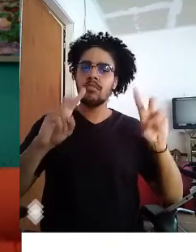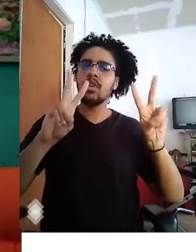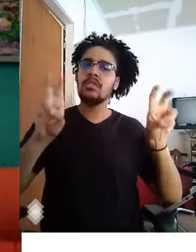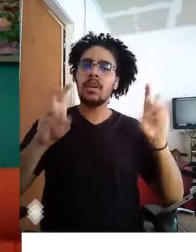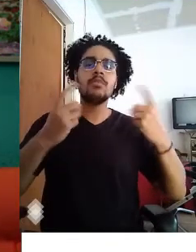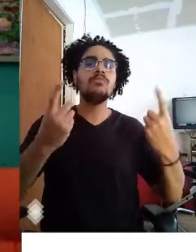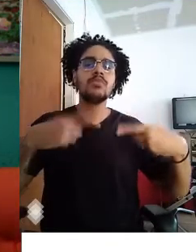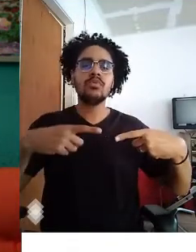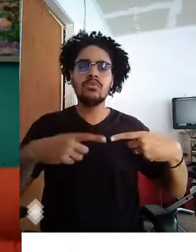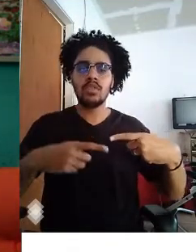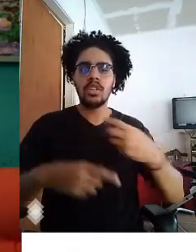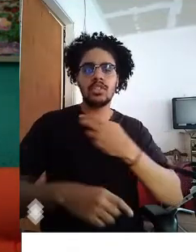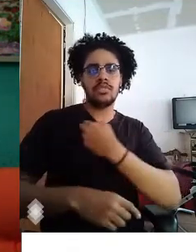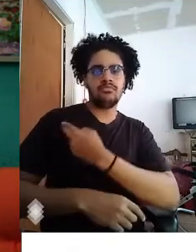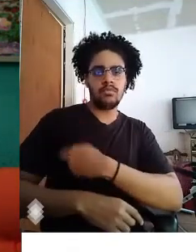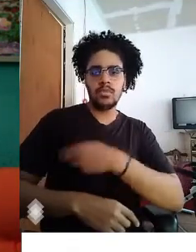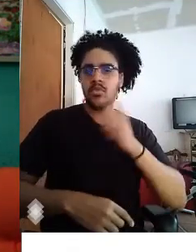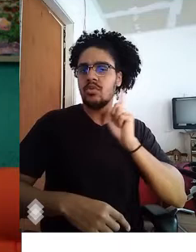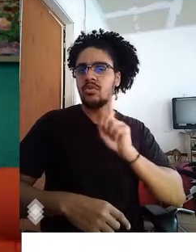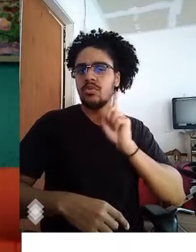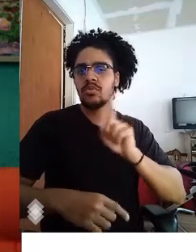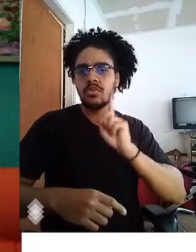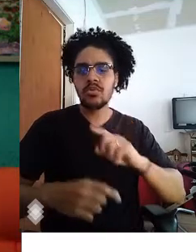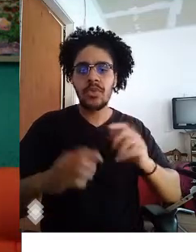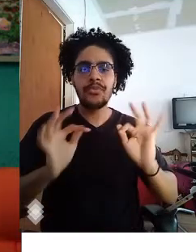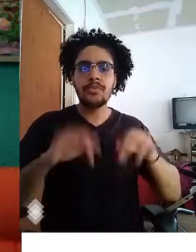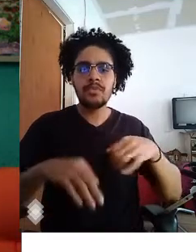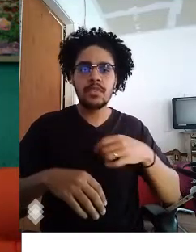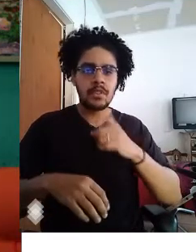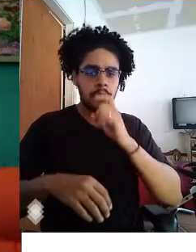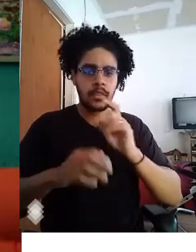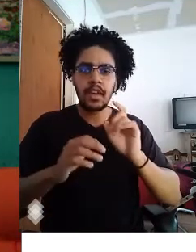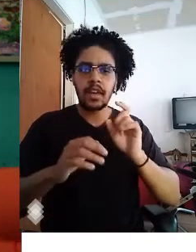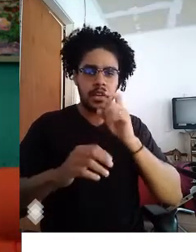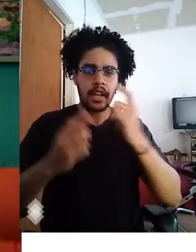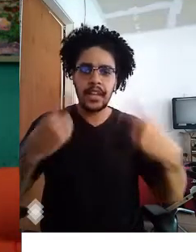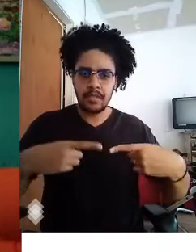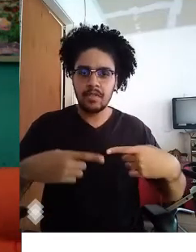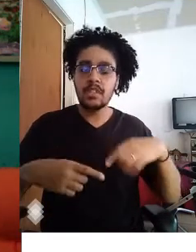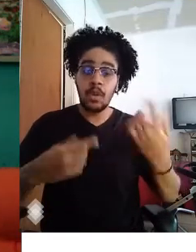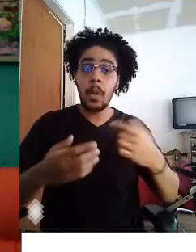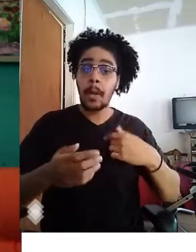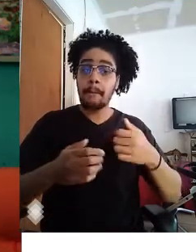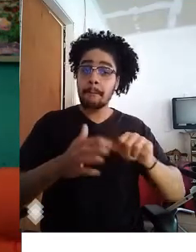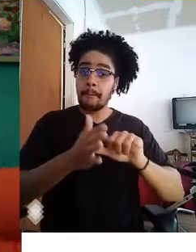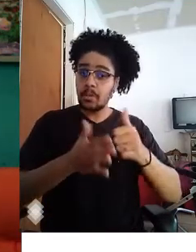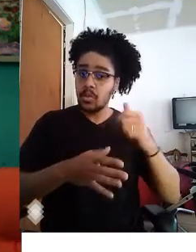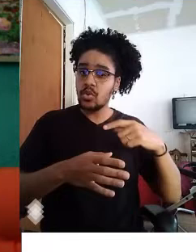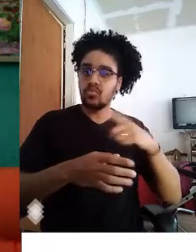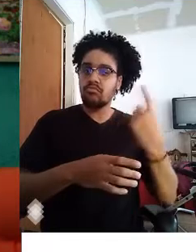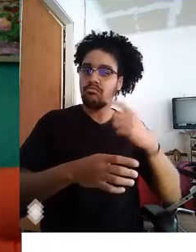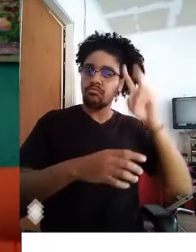Estados Unidos-China, resquícios da Guerra Fria. Ora, então para que a gente entenda, o primeiro passo é a gente fazer